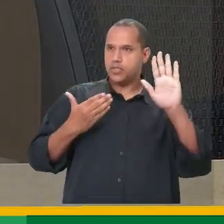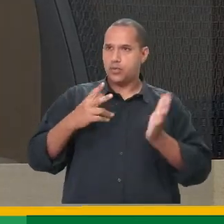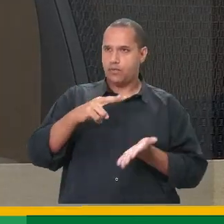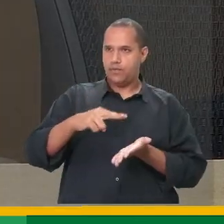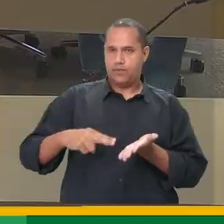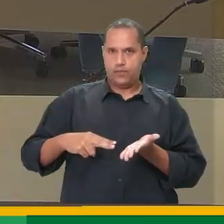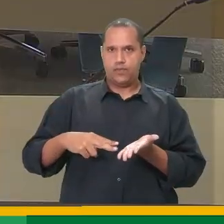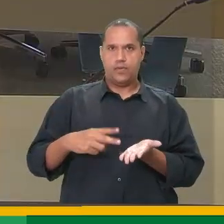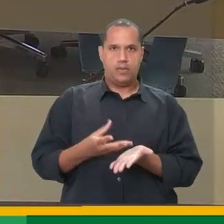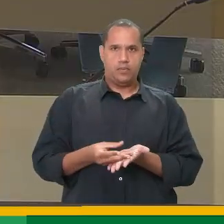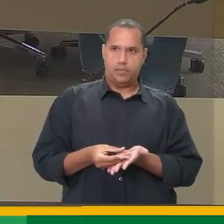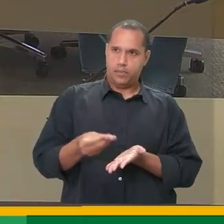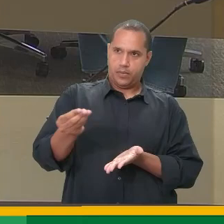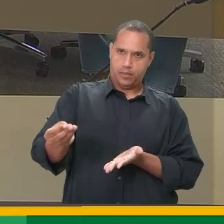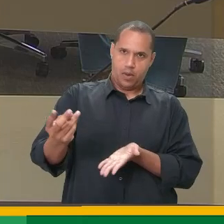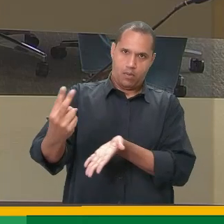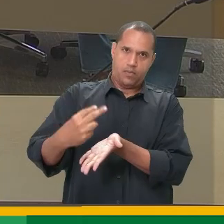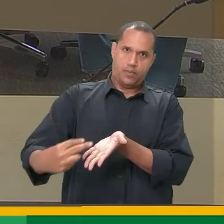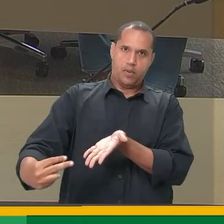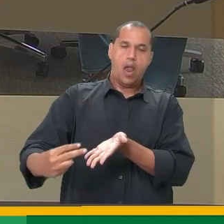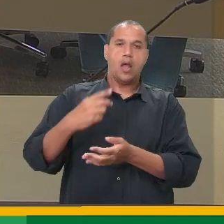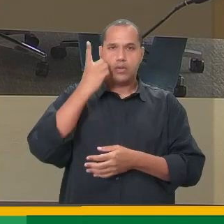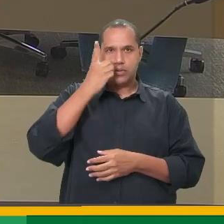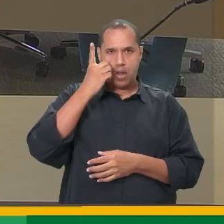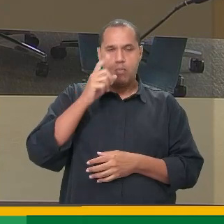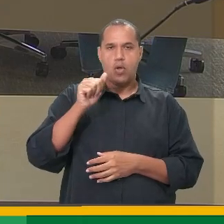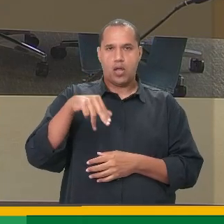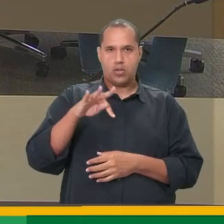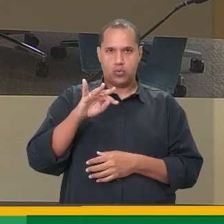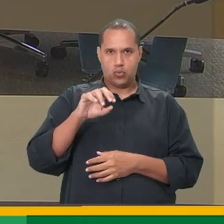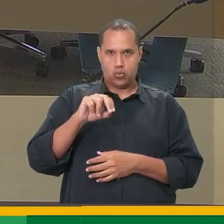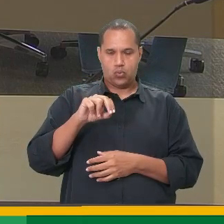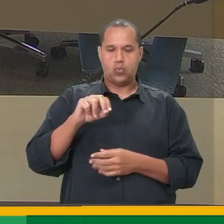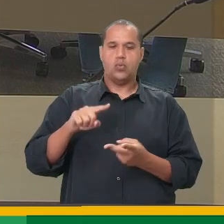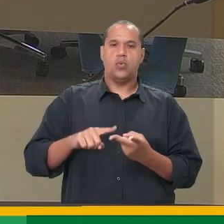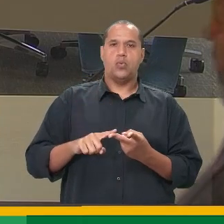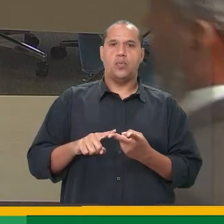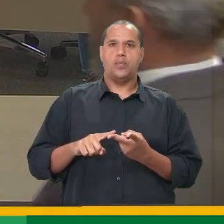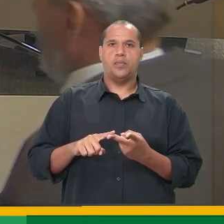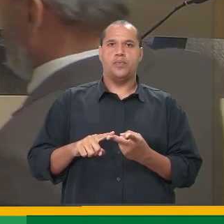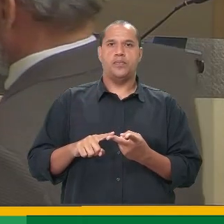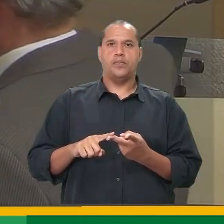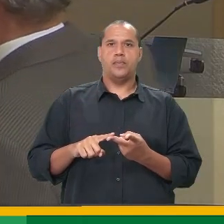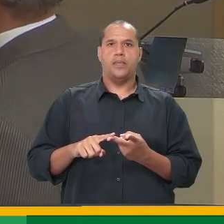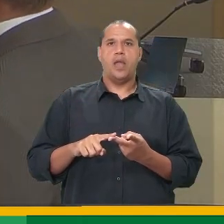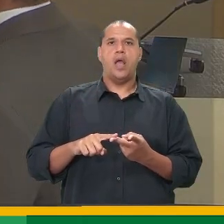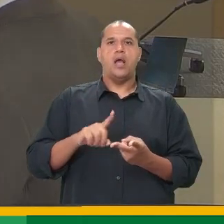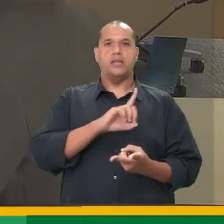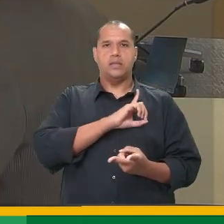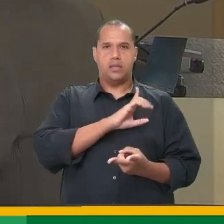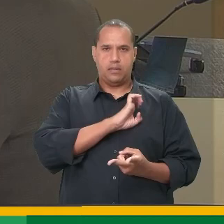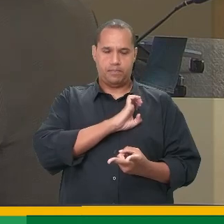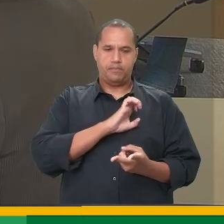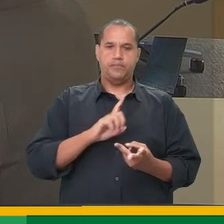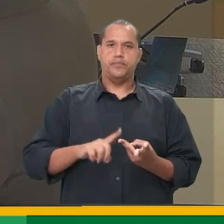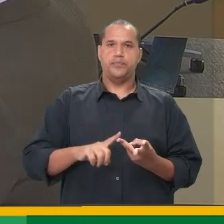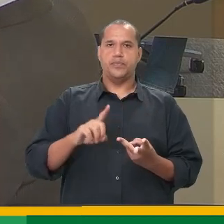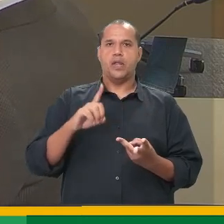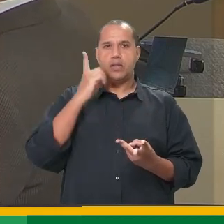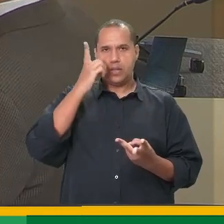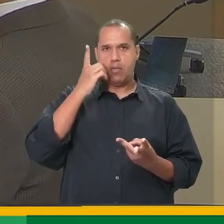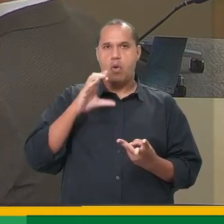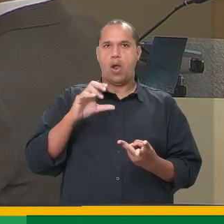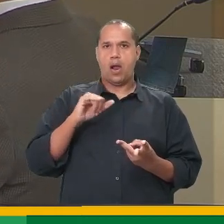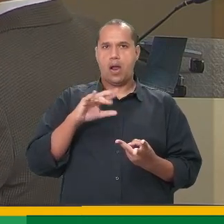vistas ao Deputado Antônio Gomide Deputado e delegado Eduardo Prada deputado Carlos Salim